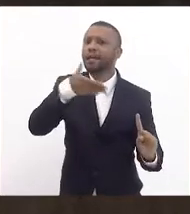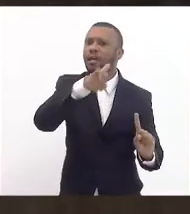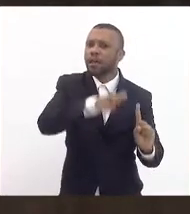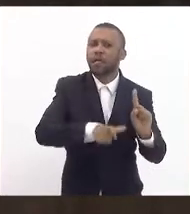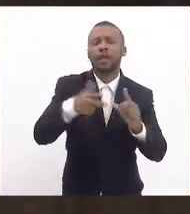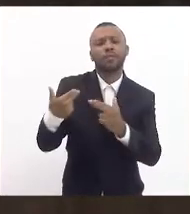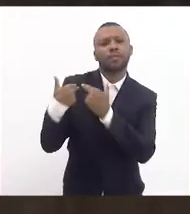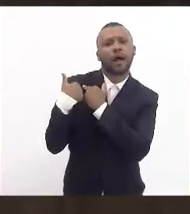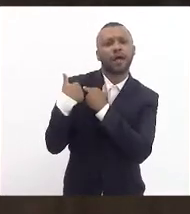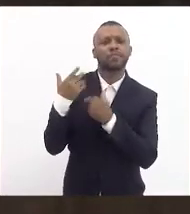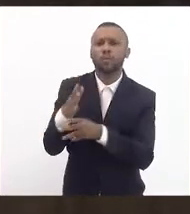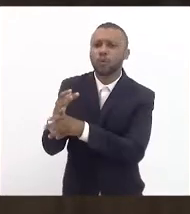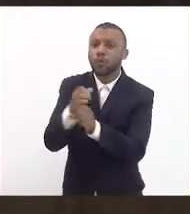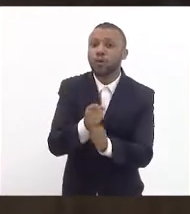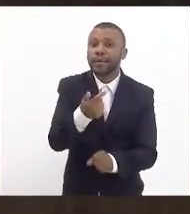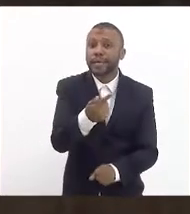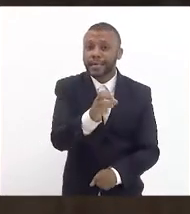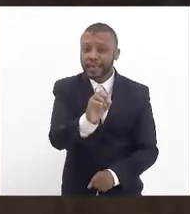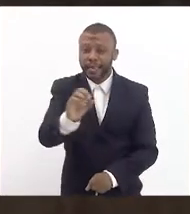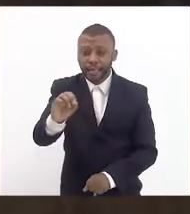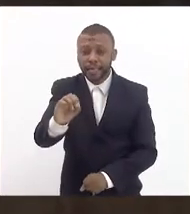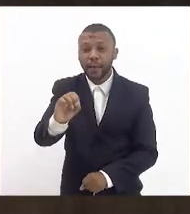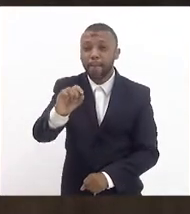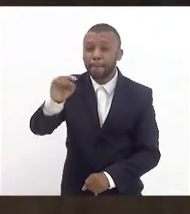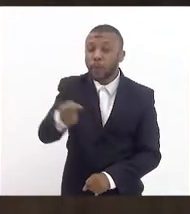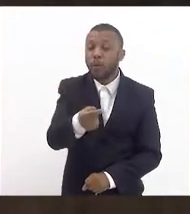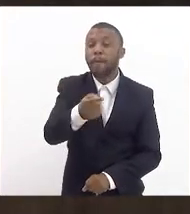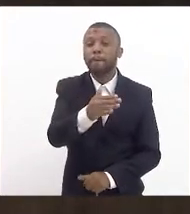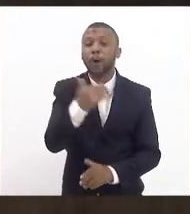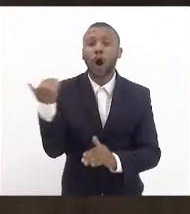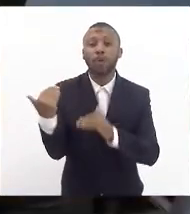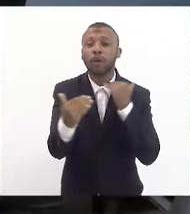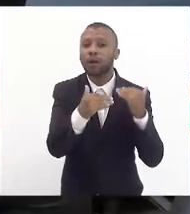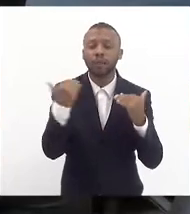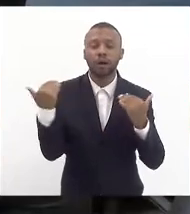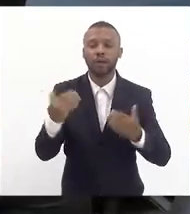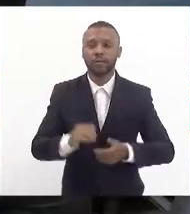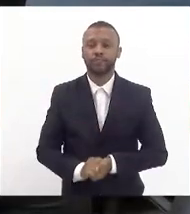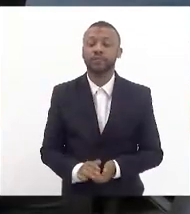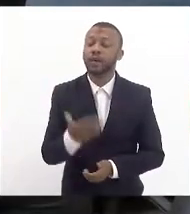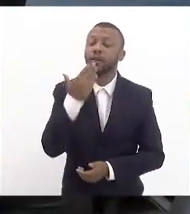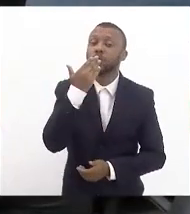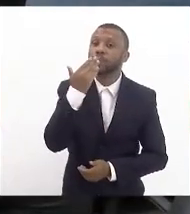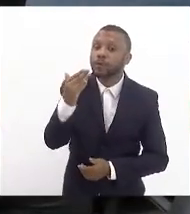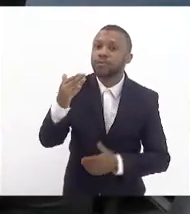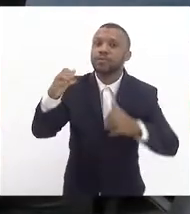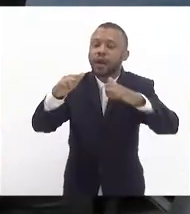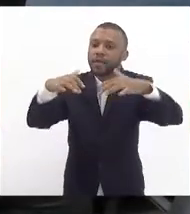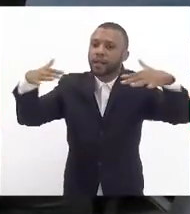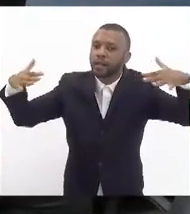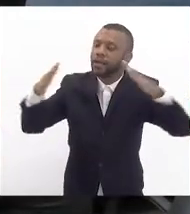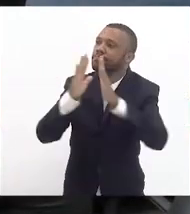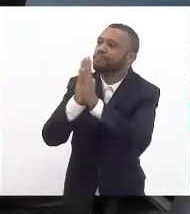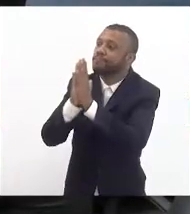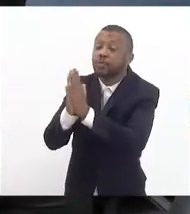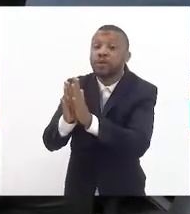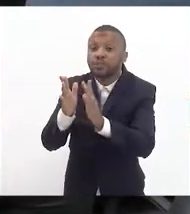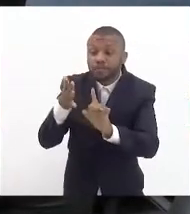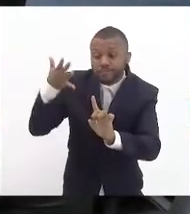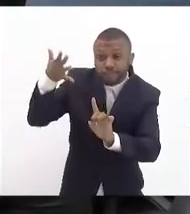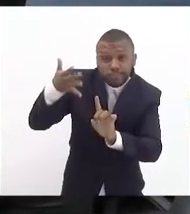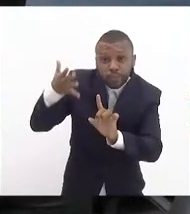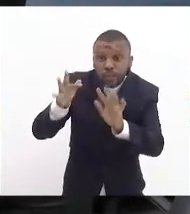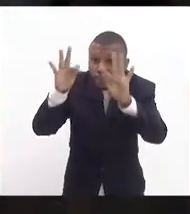por 700 mortes no Brasil e atenção, vai carregar o caixão. Pediria às galerias que, ao final da fala